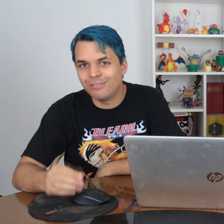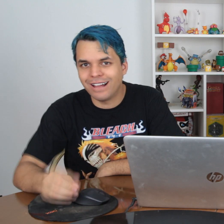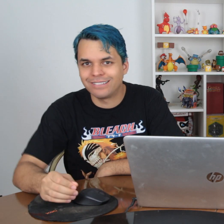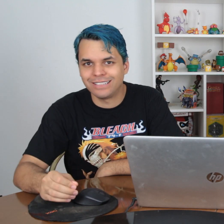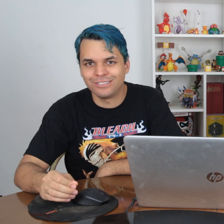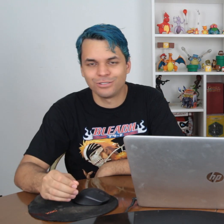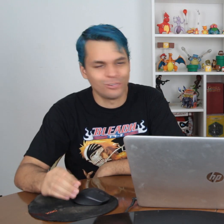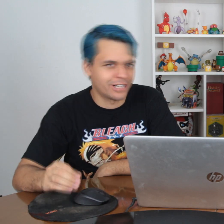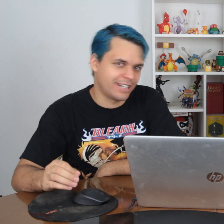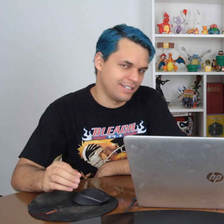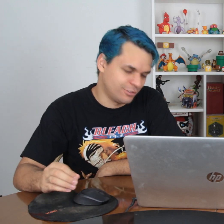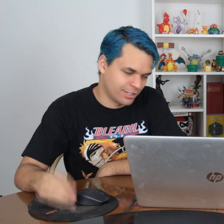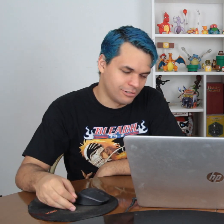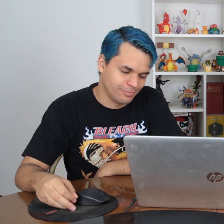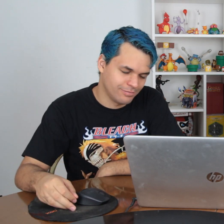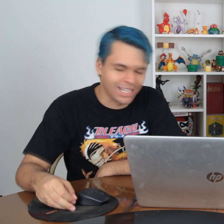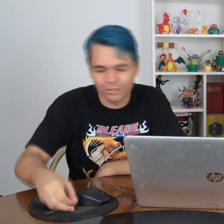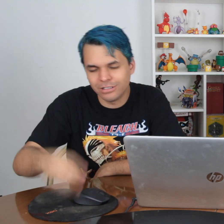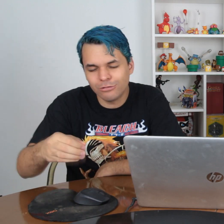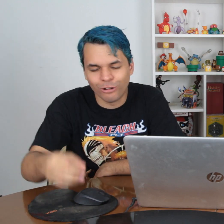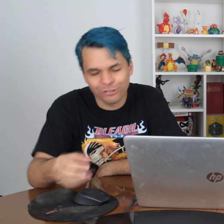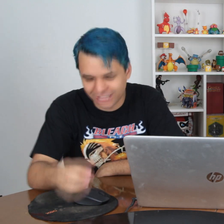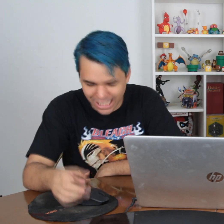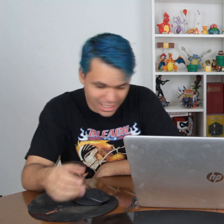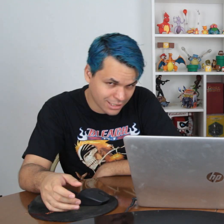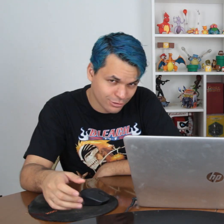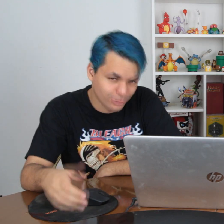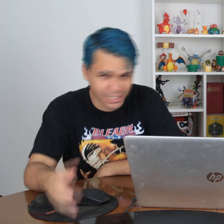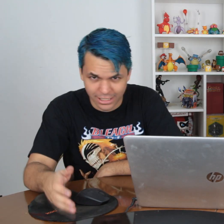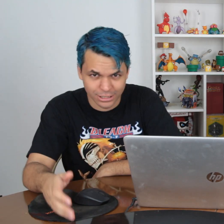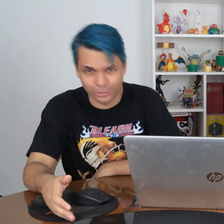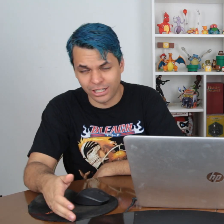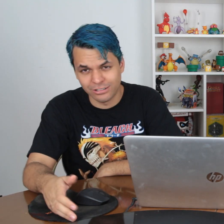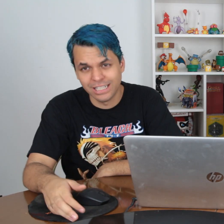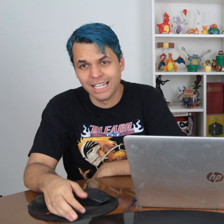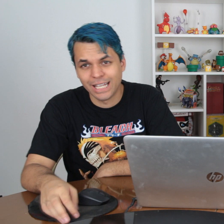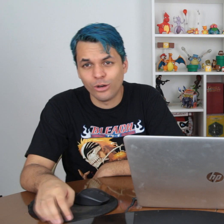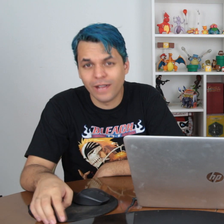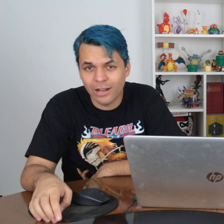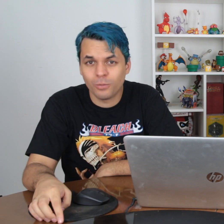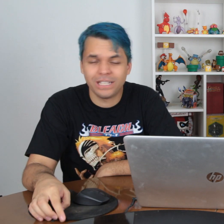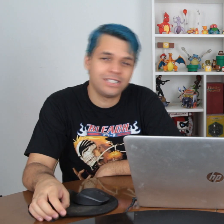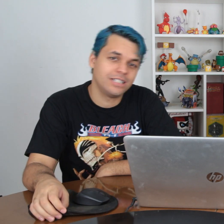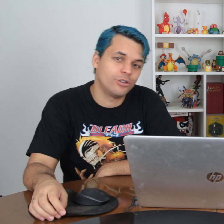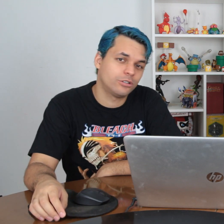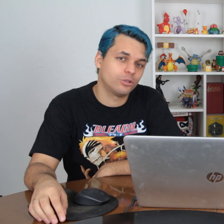porque eu não assisto horário eleitoral, eu não ouço na rádio horário eleitoral,